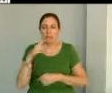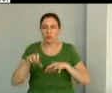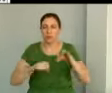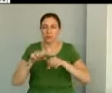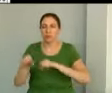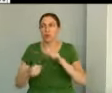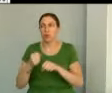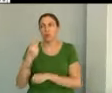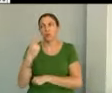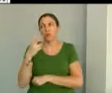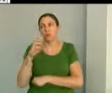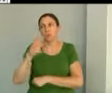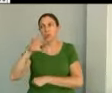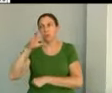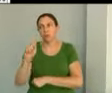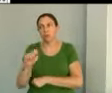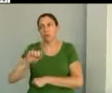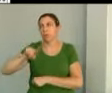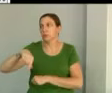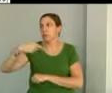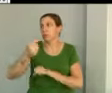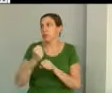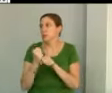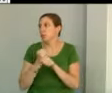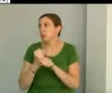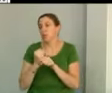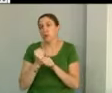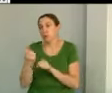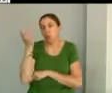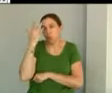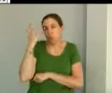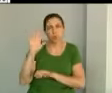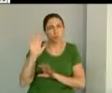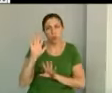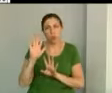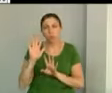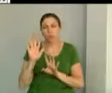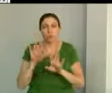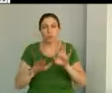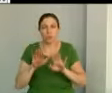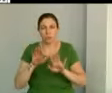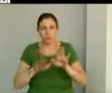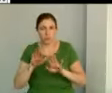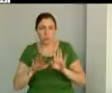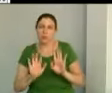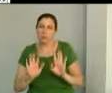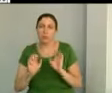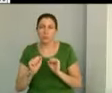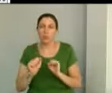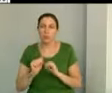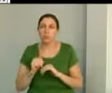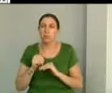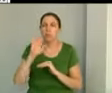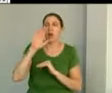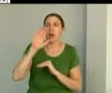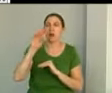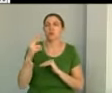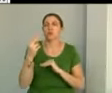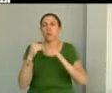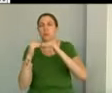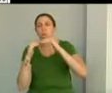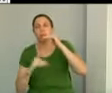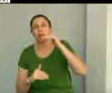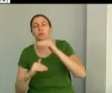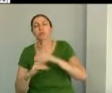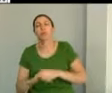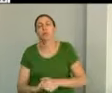né, Cristiano? Depende. É uma estimativa, né? Claro, são projeções, né? Projeção, pode ser que dê mais,